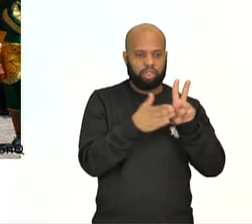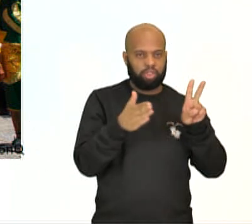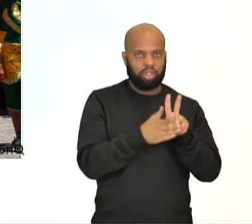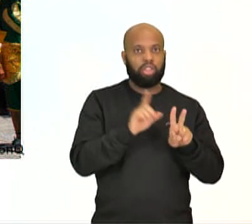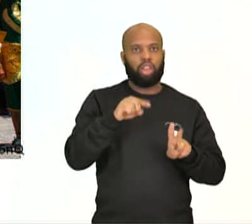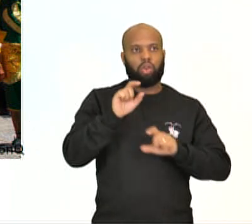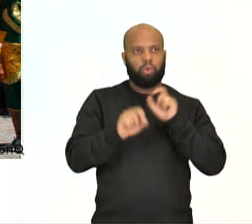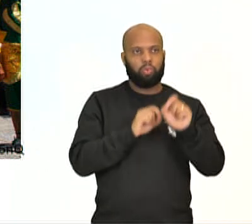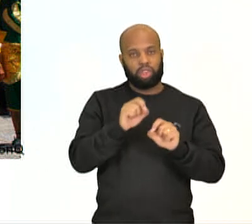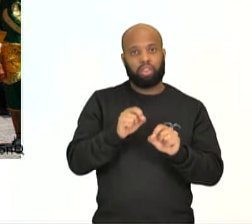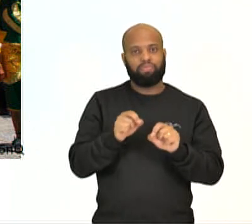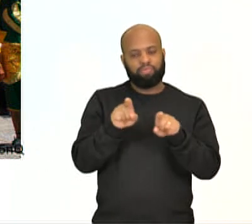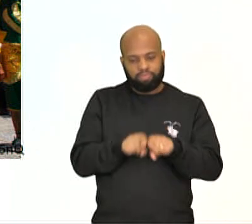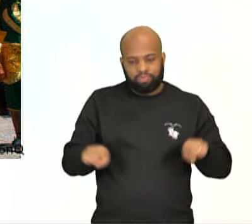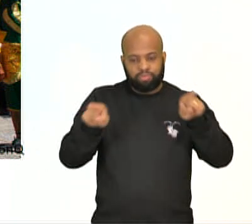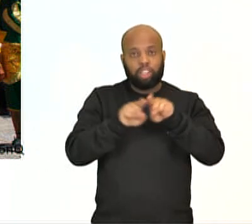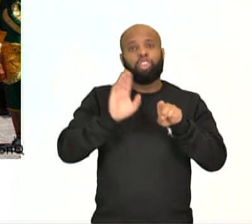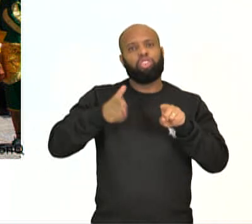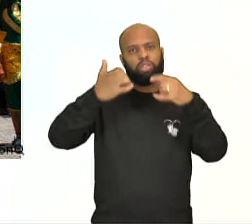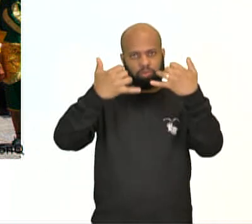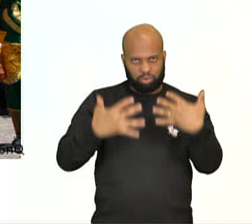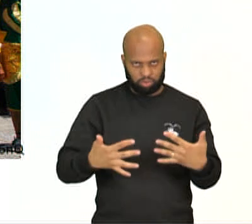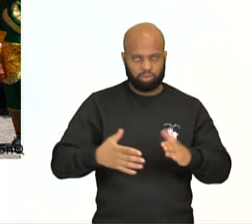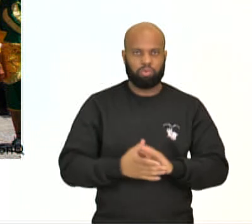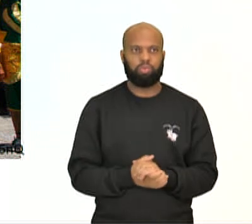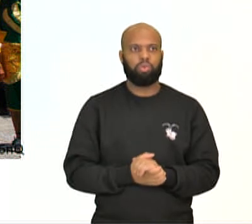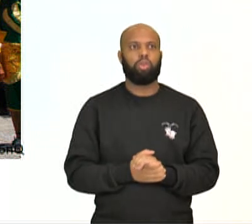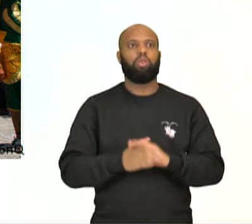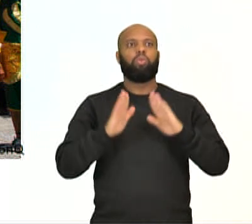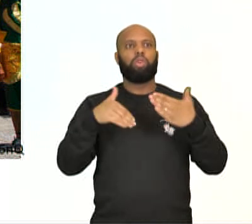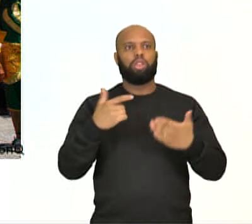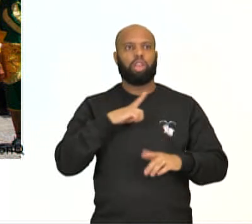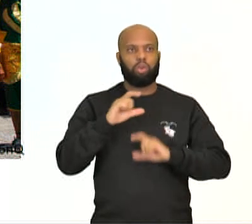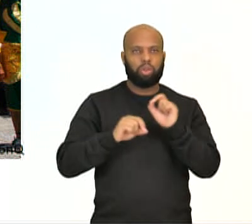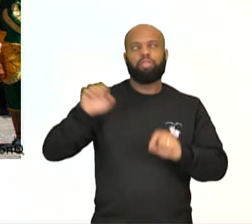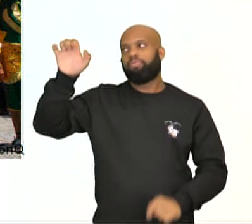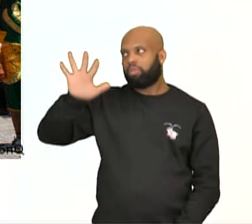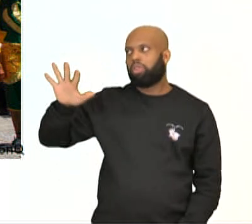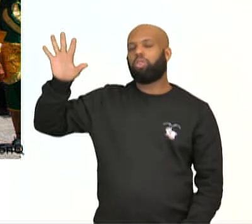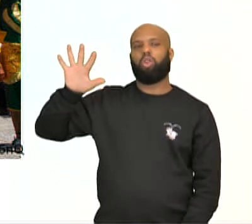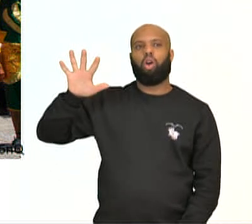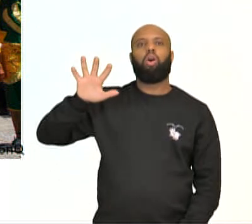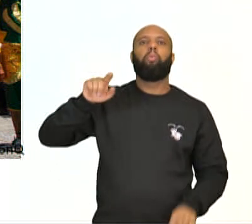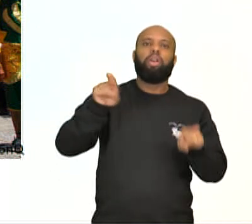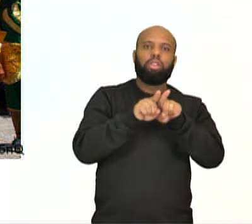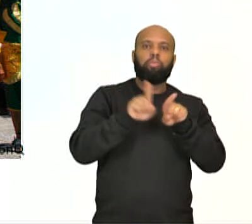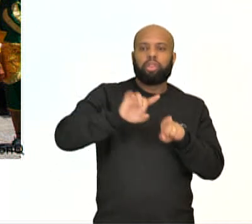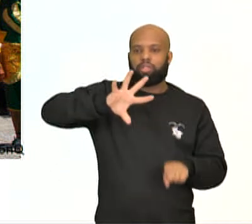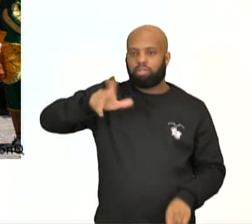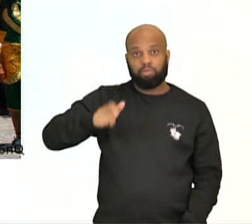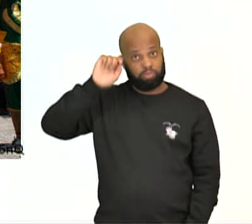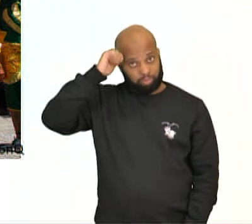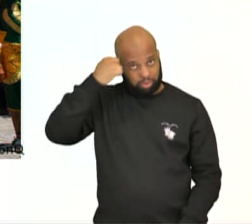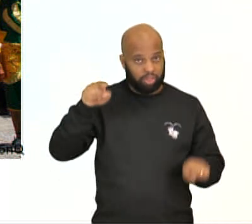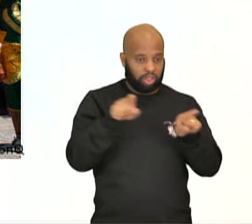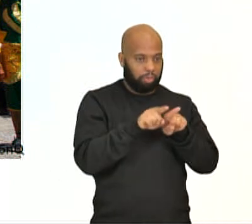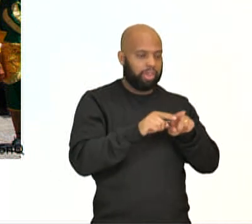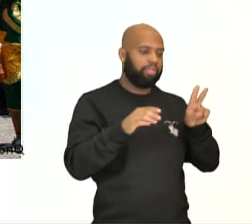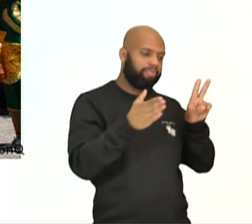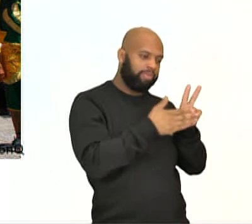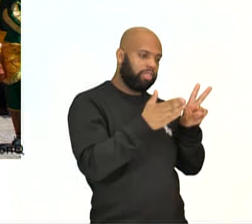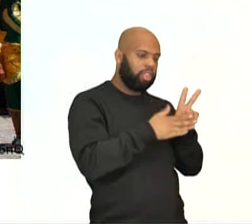vem reforçar aquilo que eu acabei de dizer. Então, a origem europeia, africana e indígena, essa junção, essa